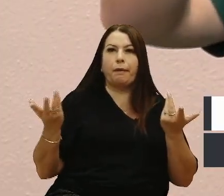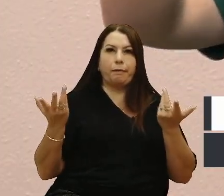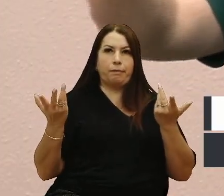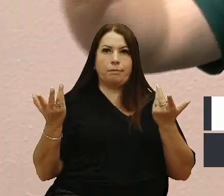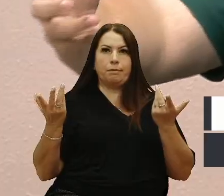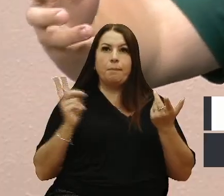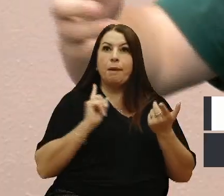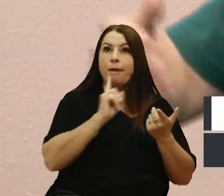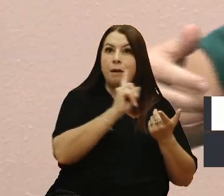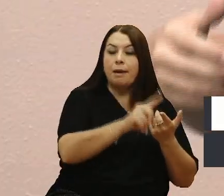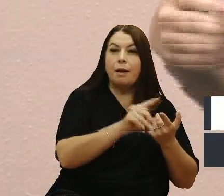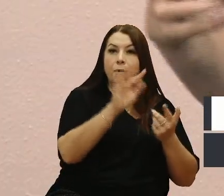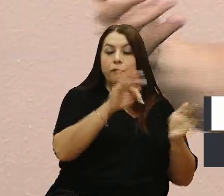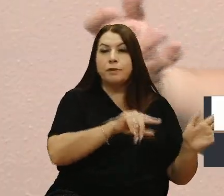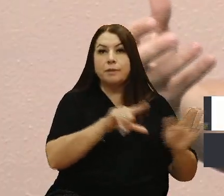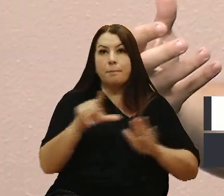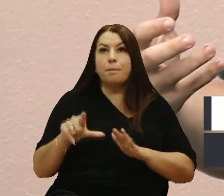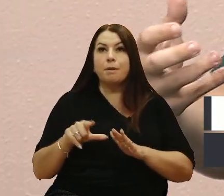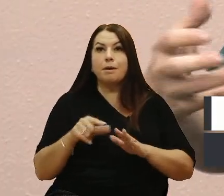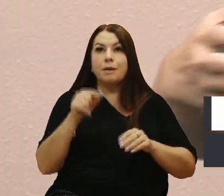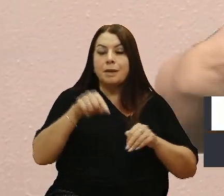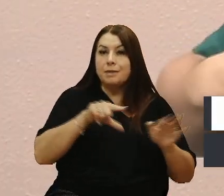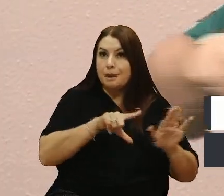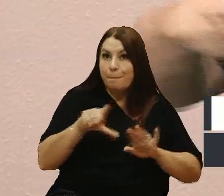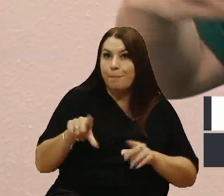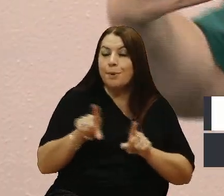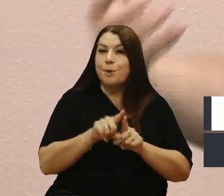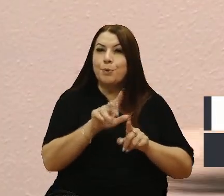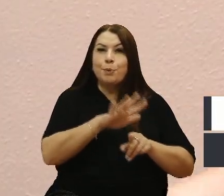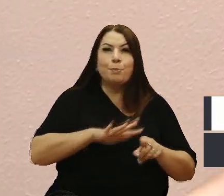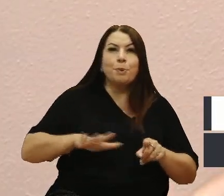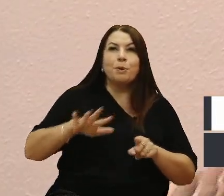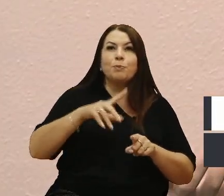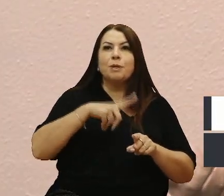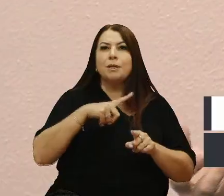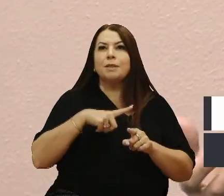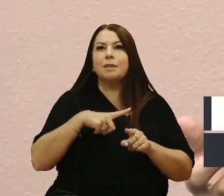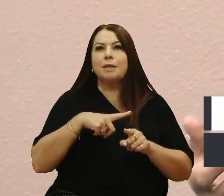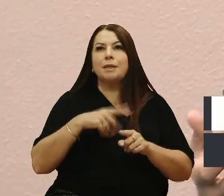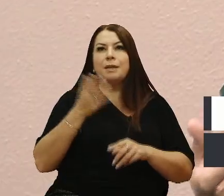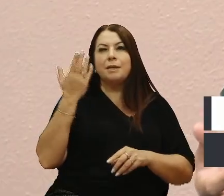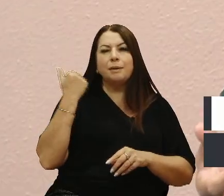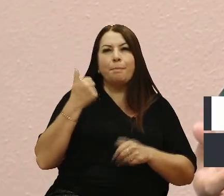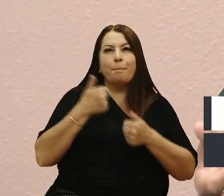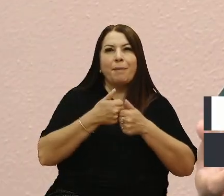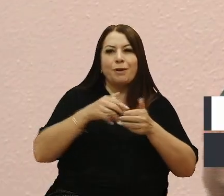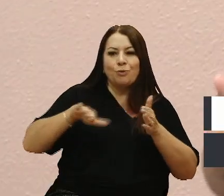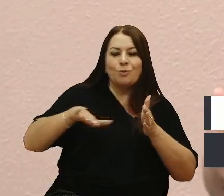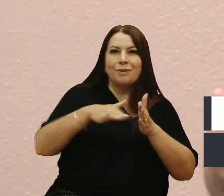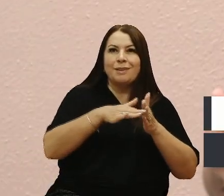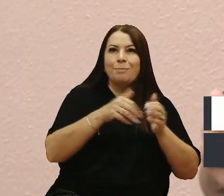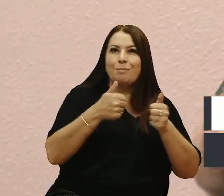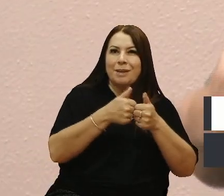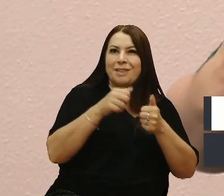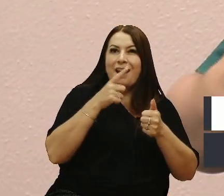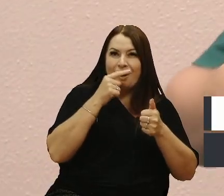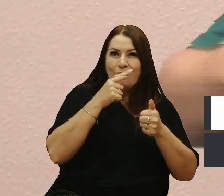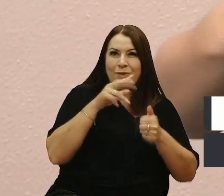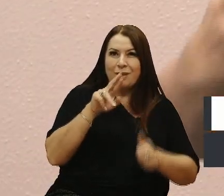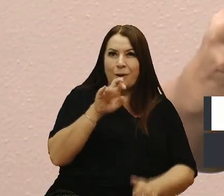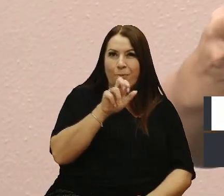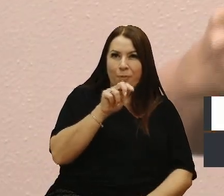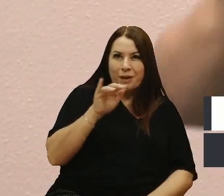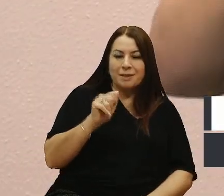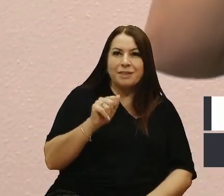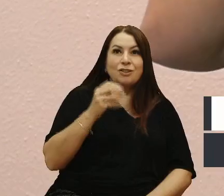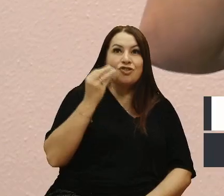ir lá nos finais de semana, durante a semana, um ambiente onde que tem uma antiga represa de Anarrec, justamente para